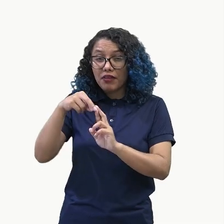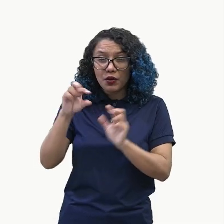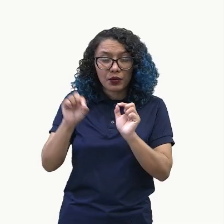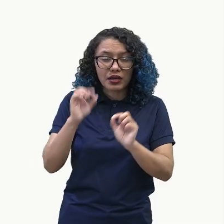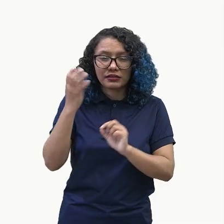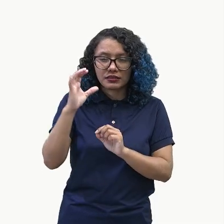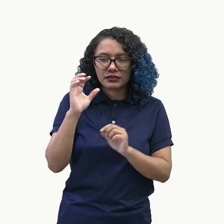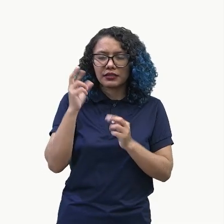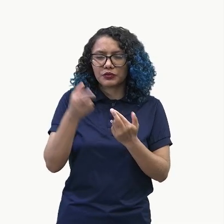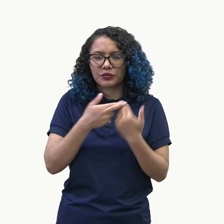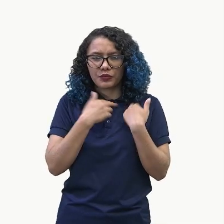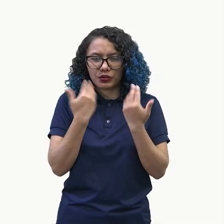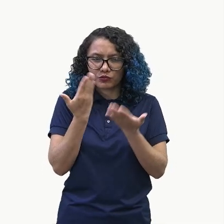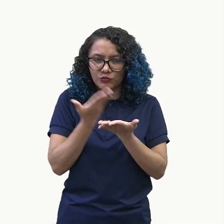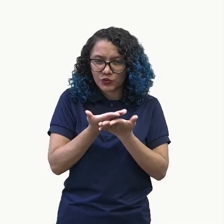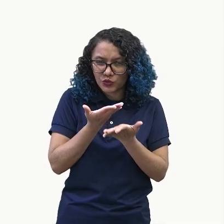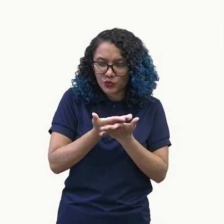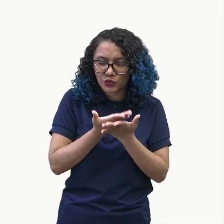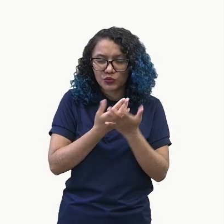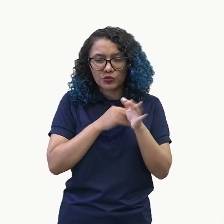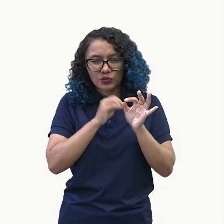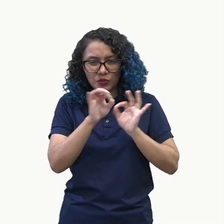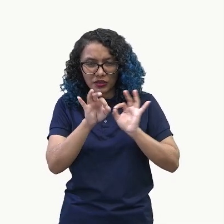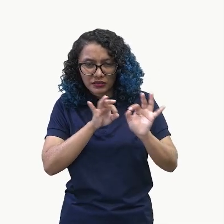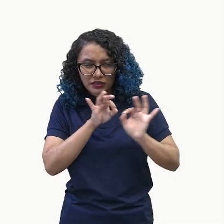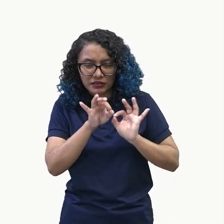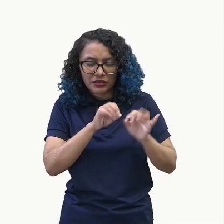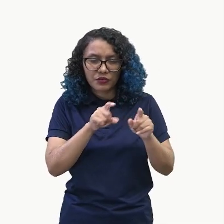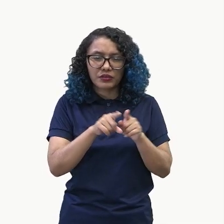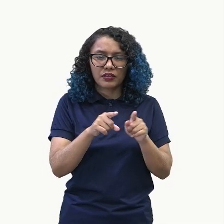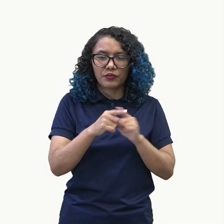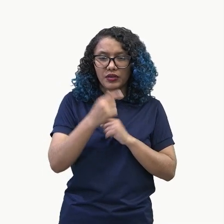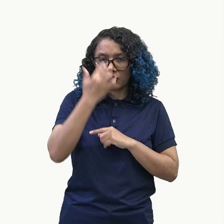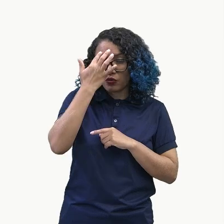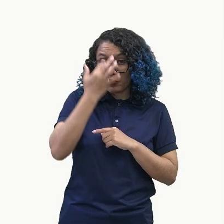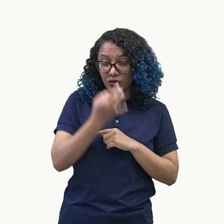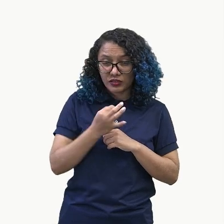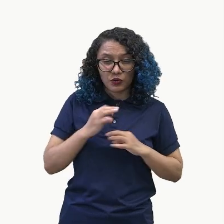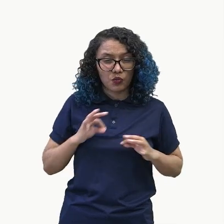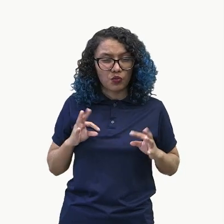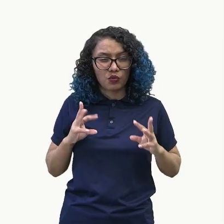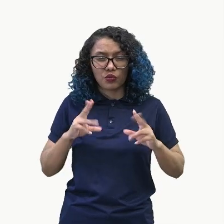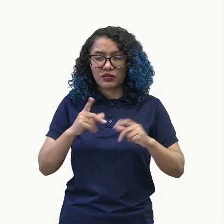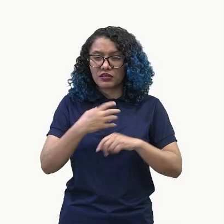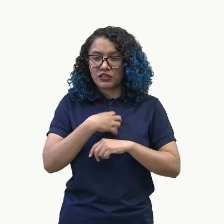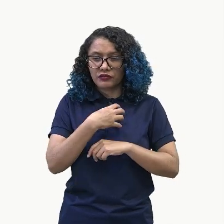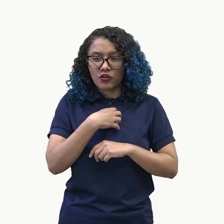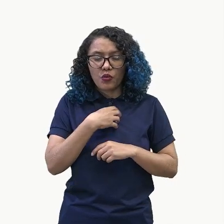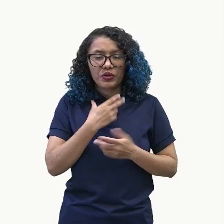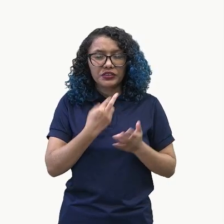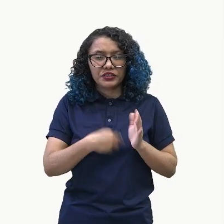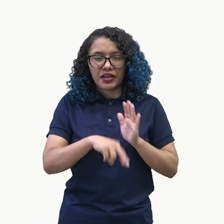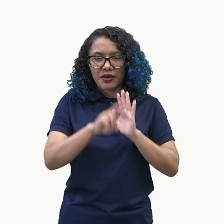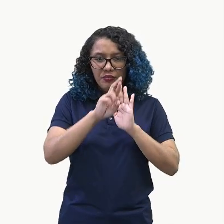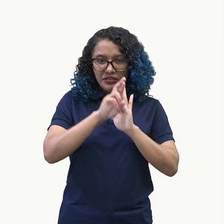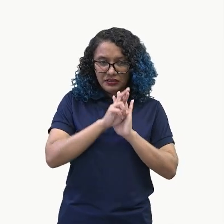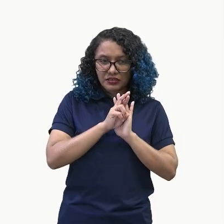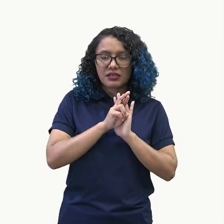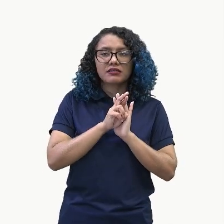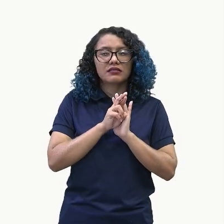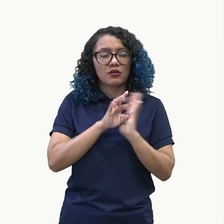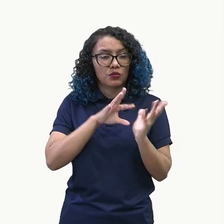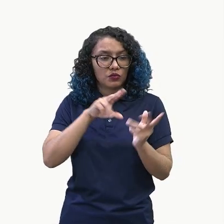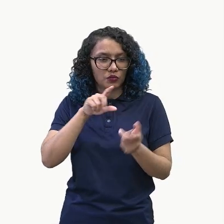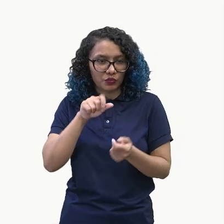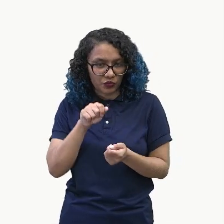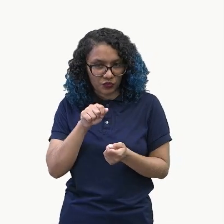pelo estudo, pela elaboração, pela interpretação de todas as representações gráficas que a gente tem da